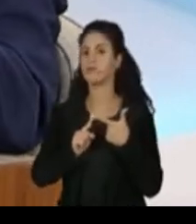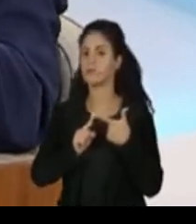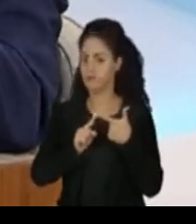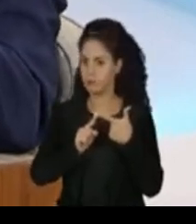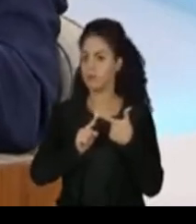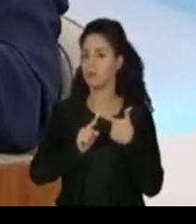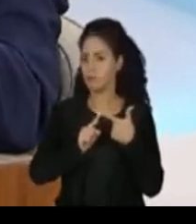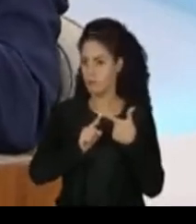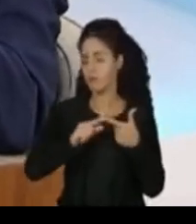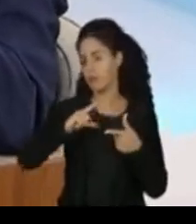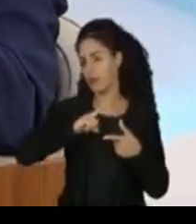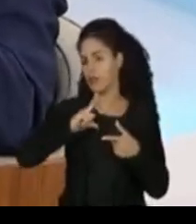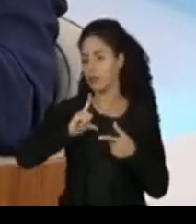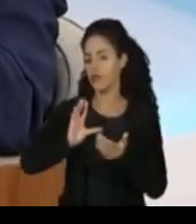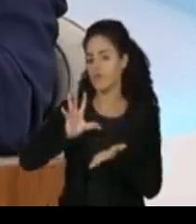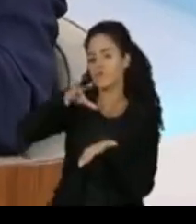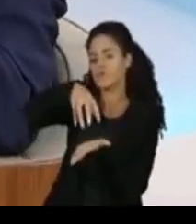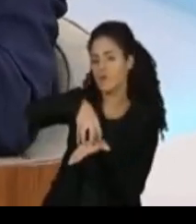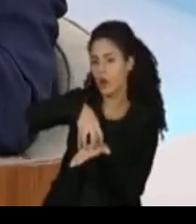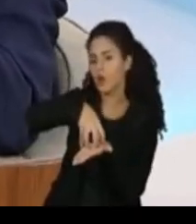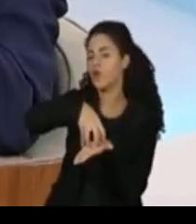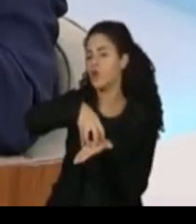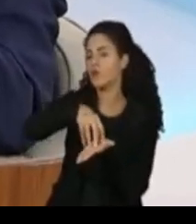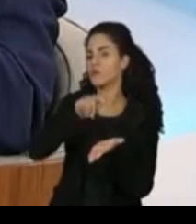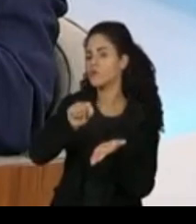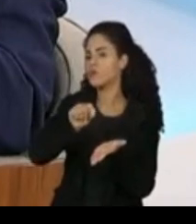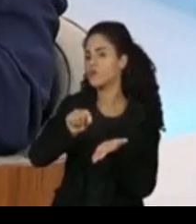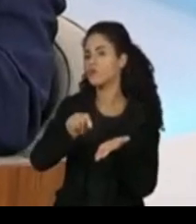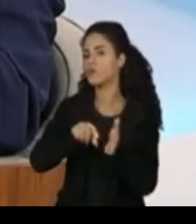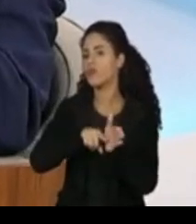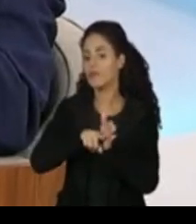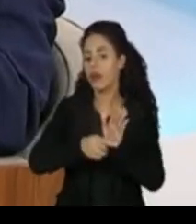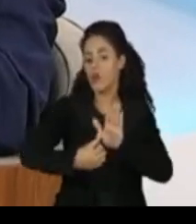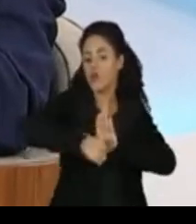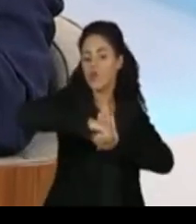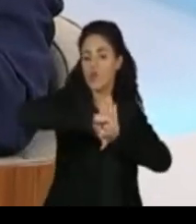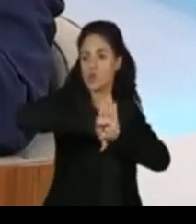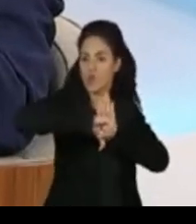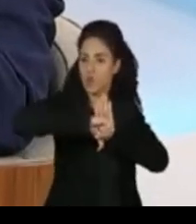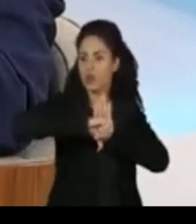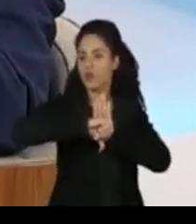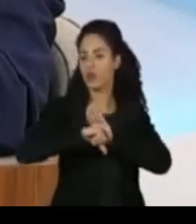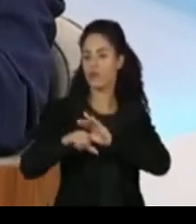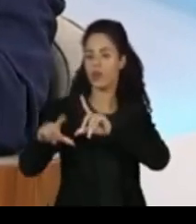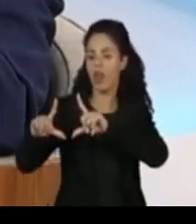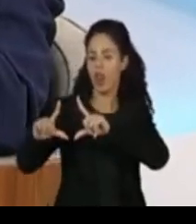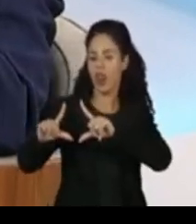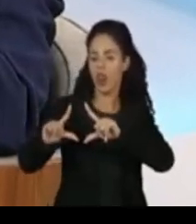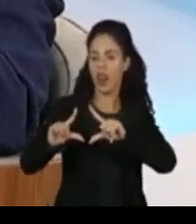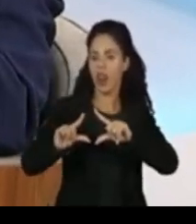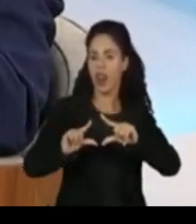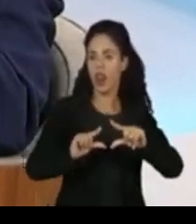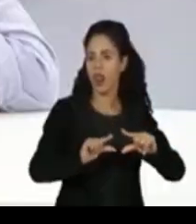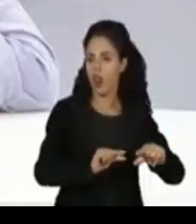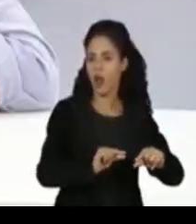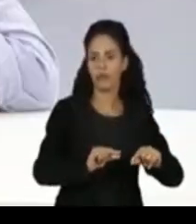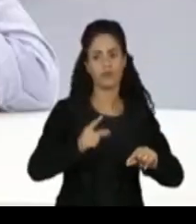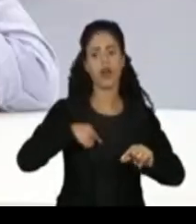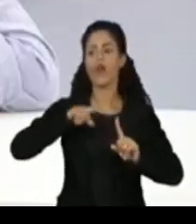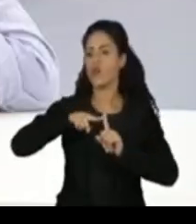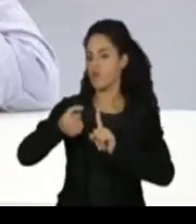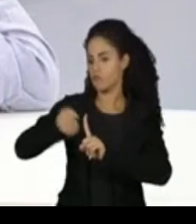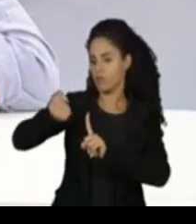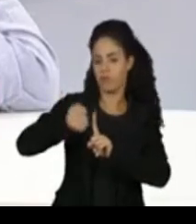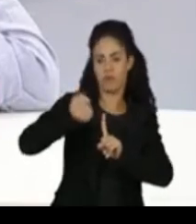fundação gmer a criminalização não diminui o número de abortos